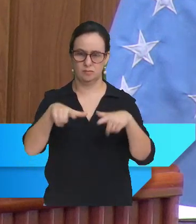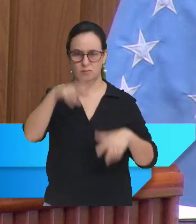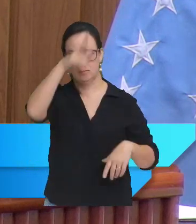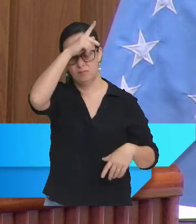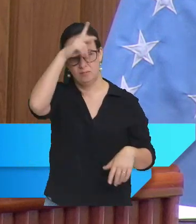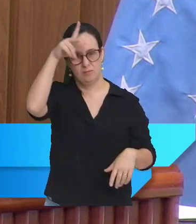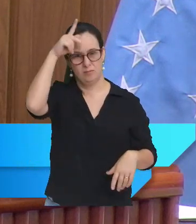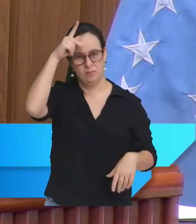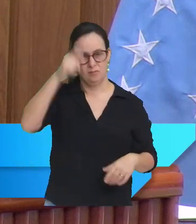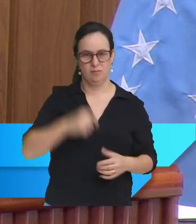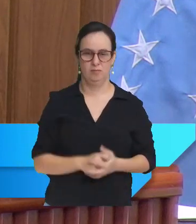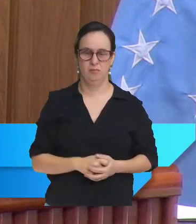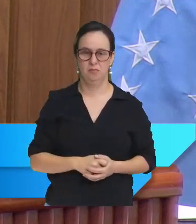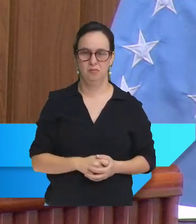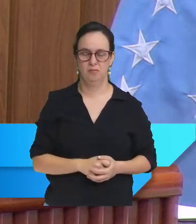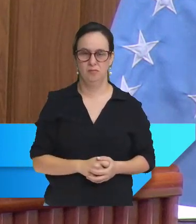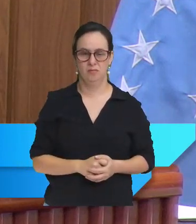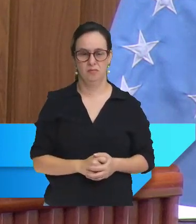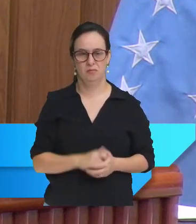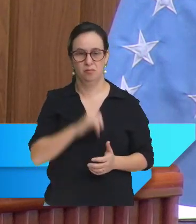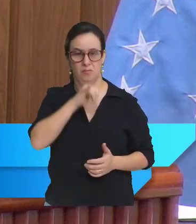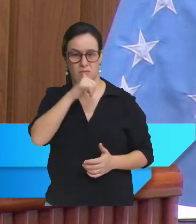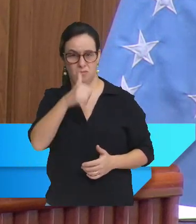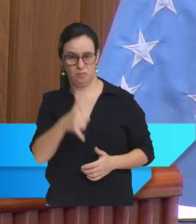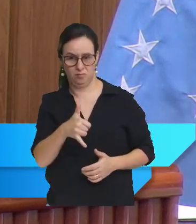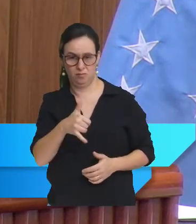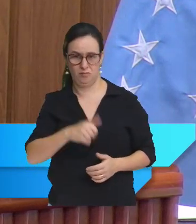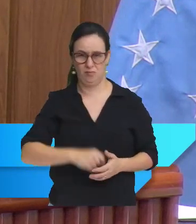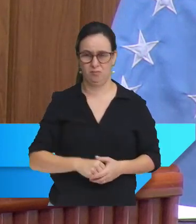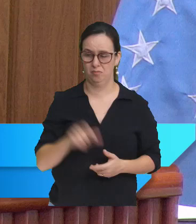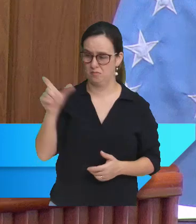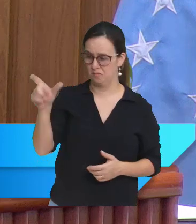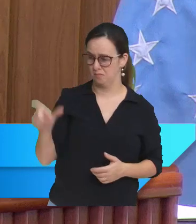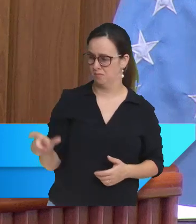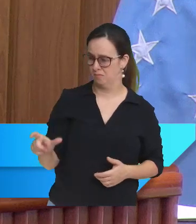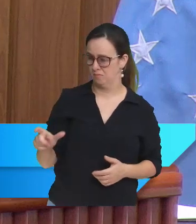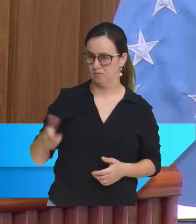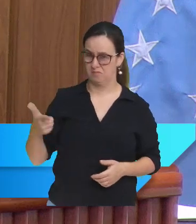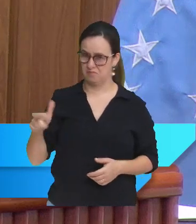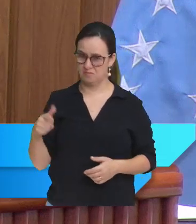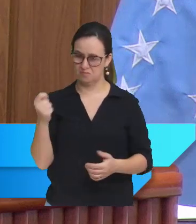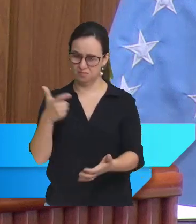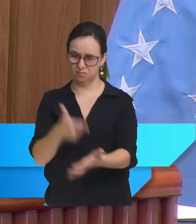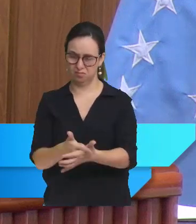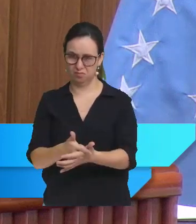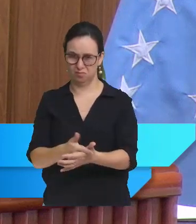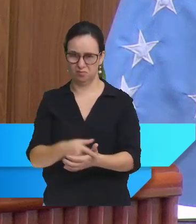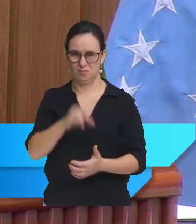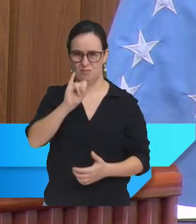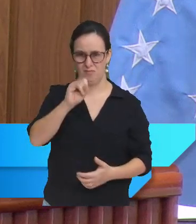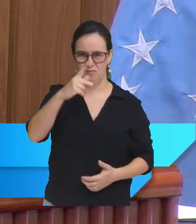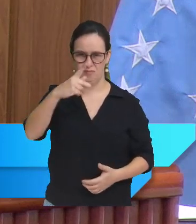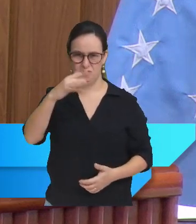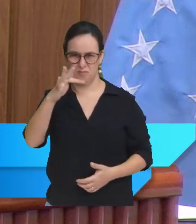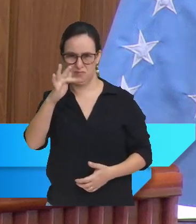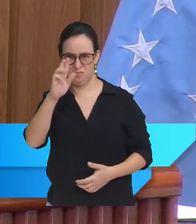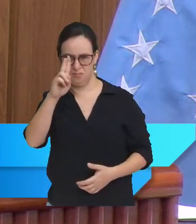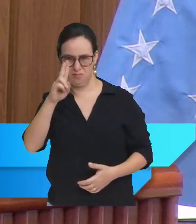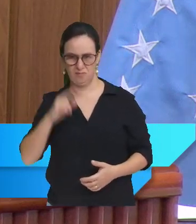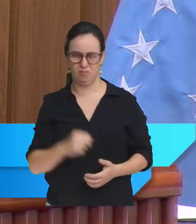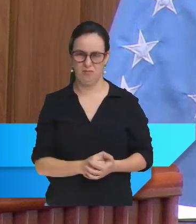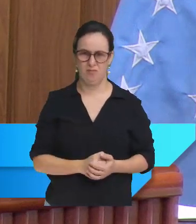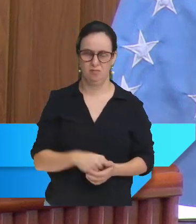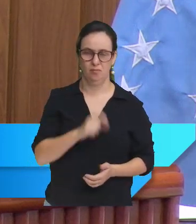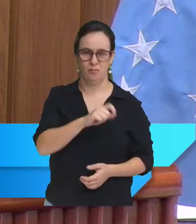seu IPTU, a prefeitura te executou, no momento que você vai pagar essa dívida, parte dela é destinada ao advogado. E a